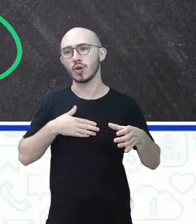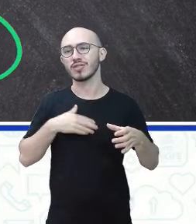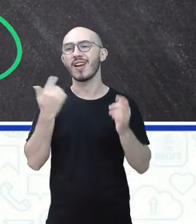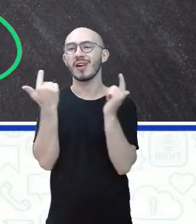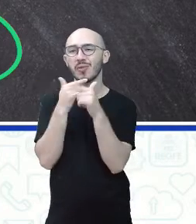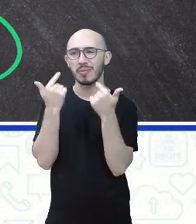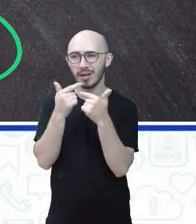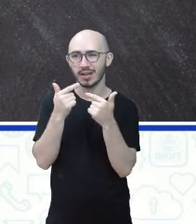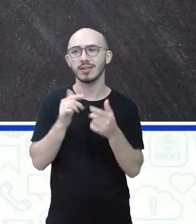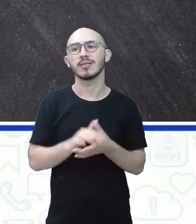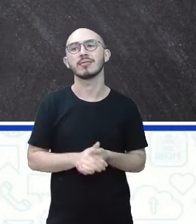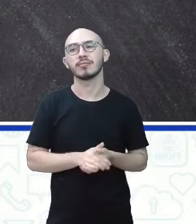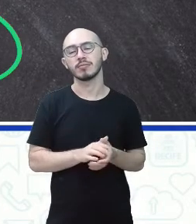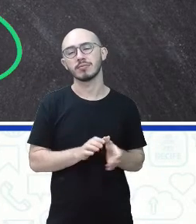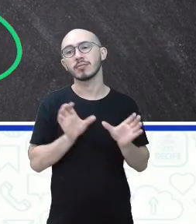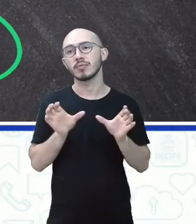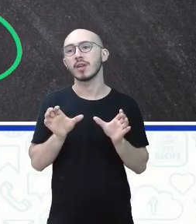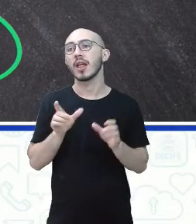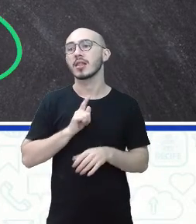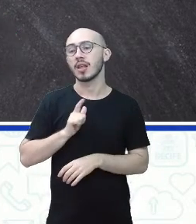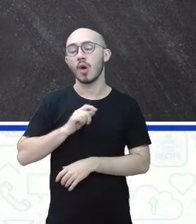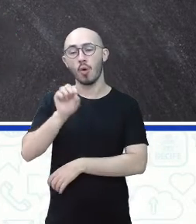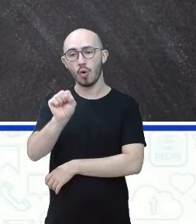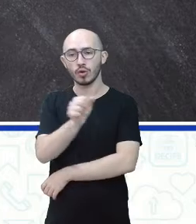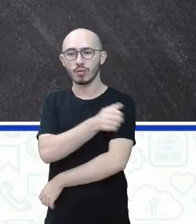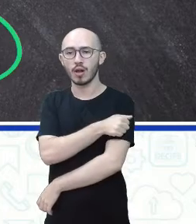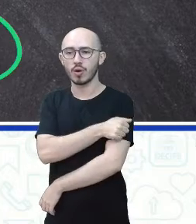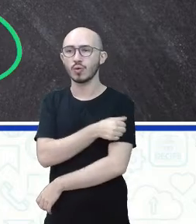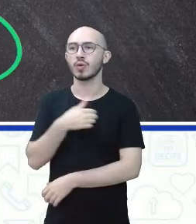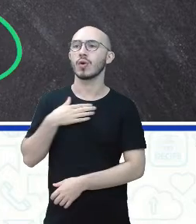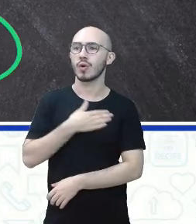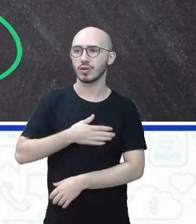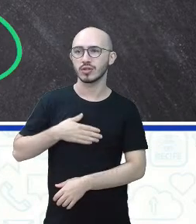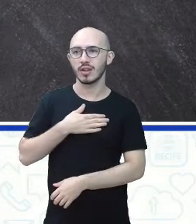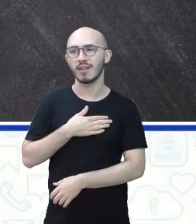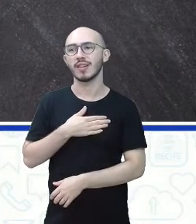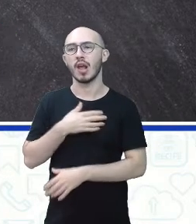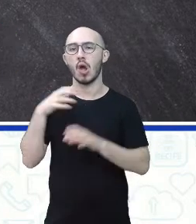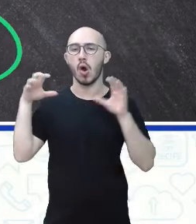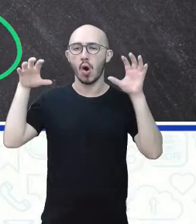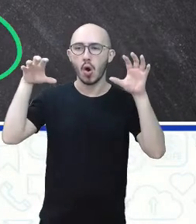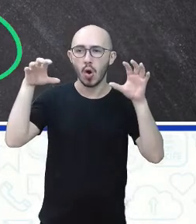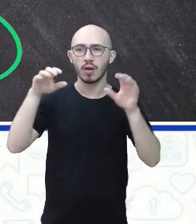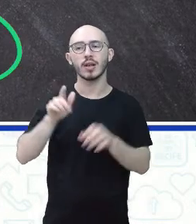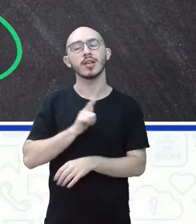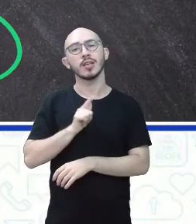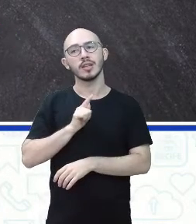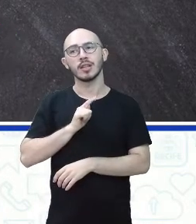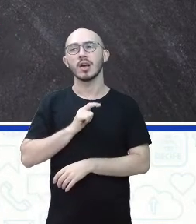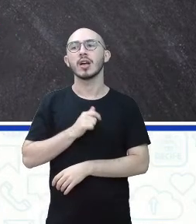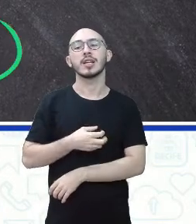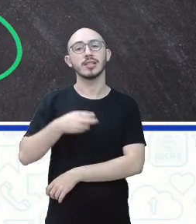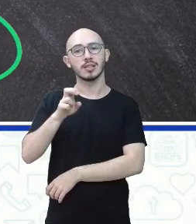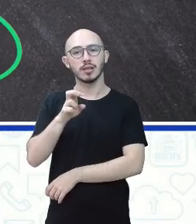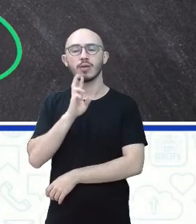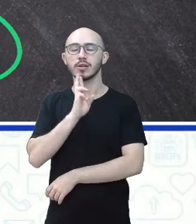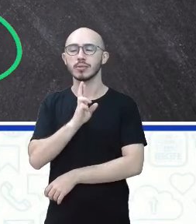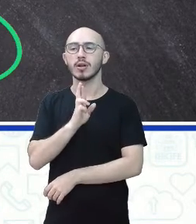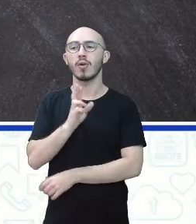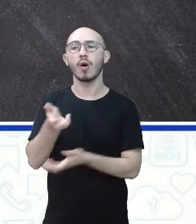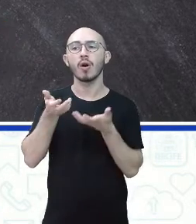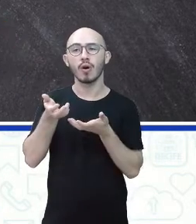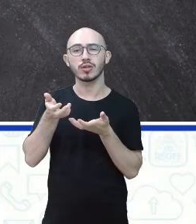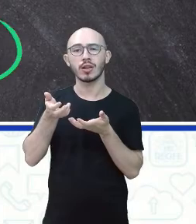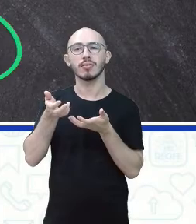de suspense, terror, né? Tem um fantasminha ali. E 5 responderam que gostaram de aventura, né? Que gostavam de aventura. A